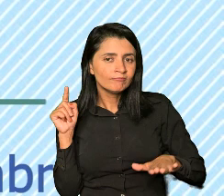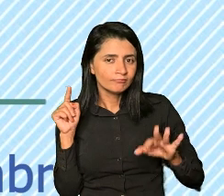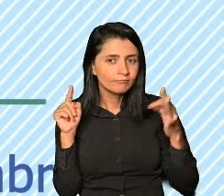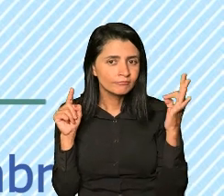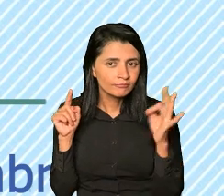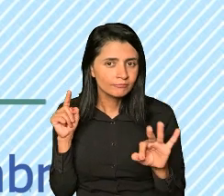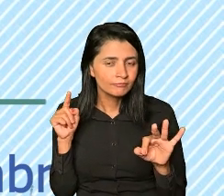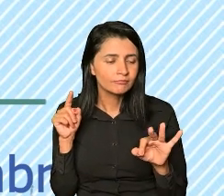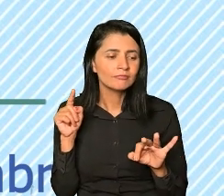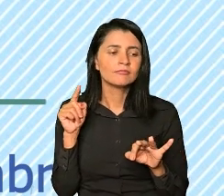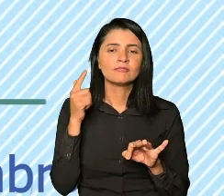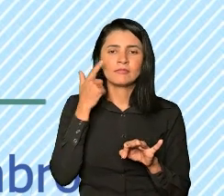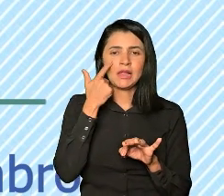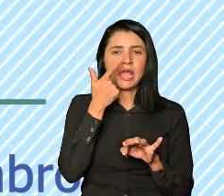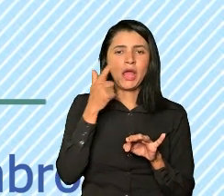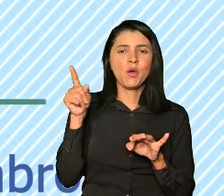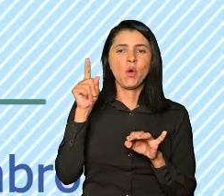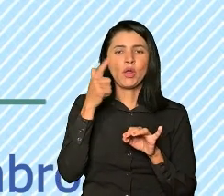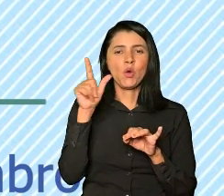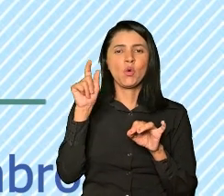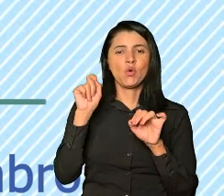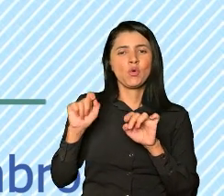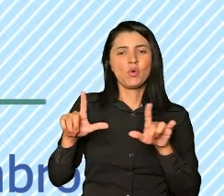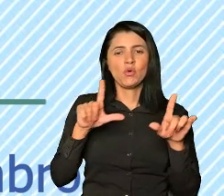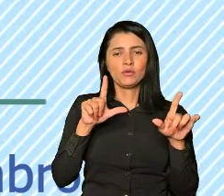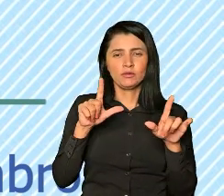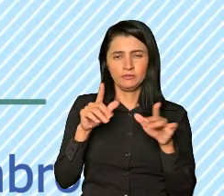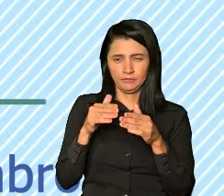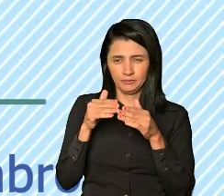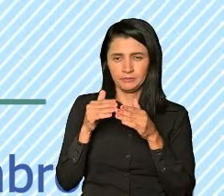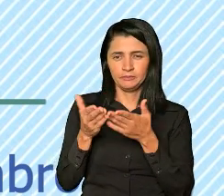certo? Passemos agora para a imagem seguinte, por favor.